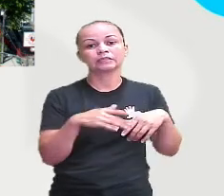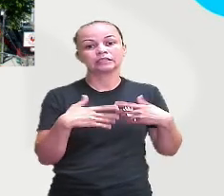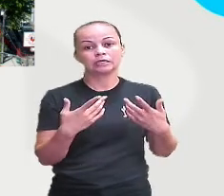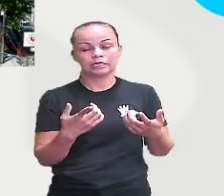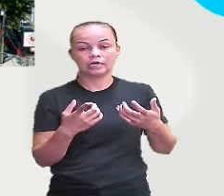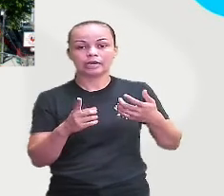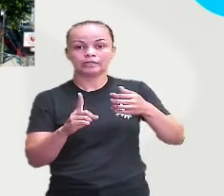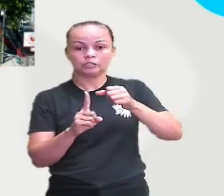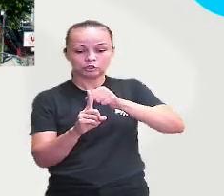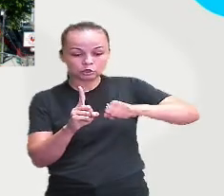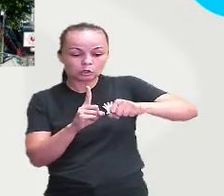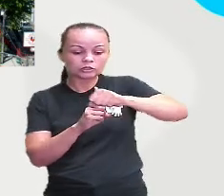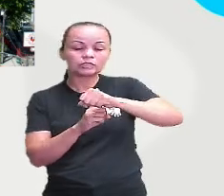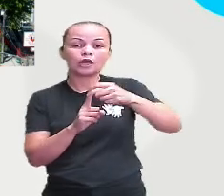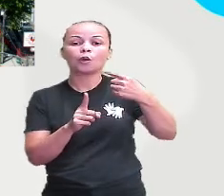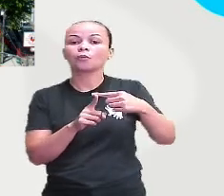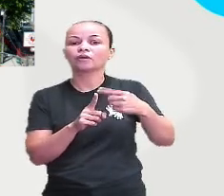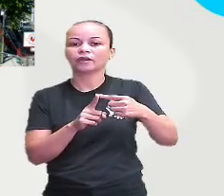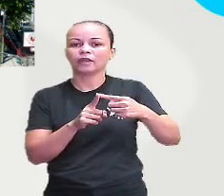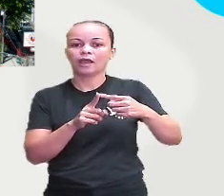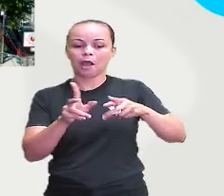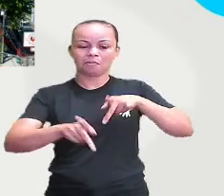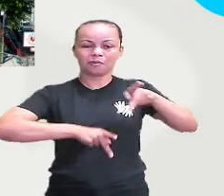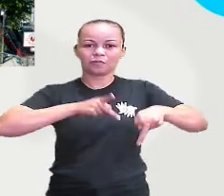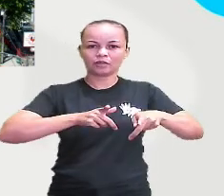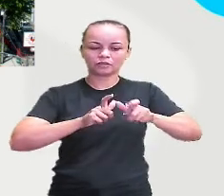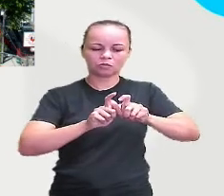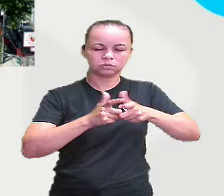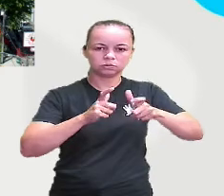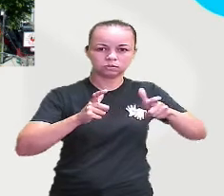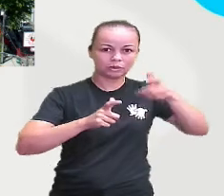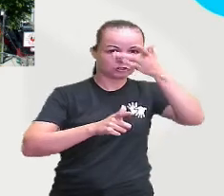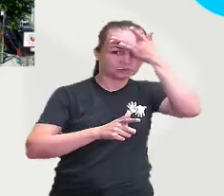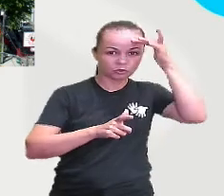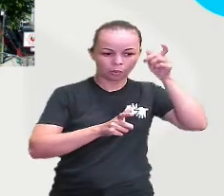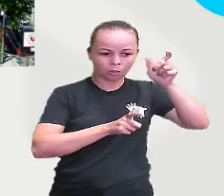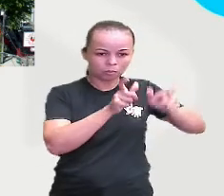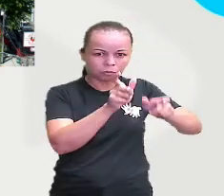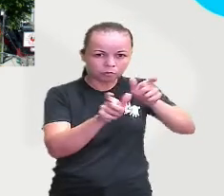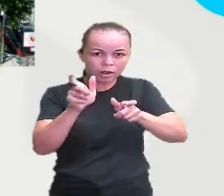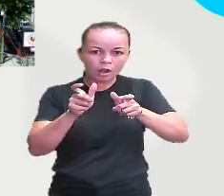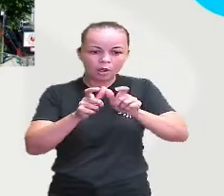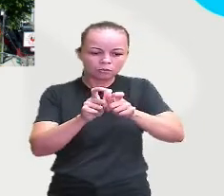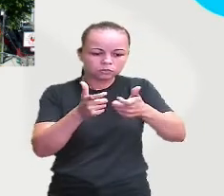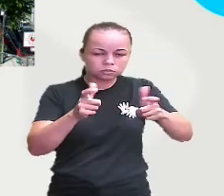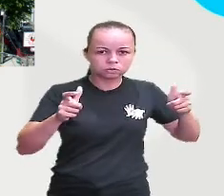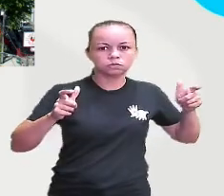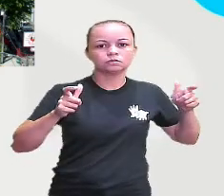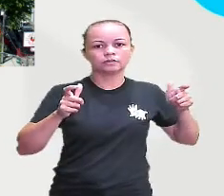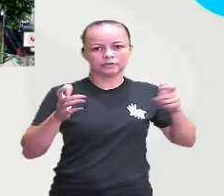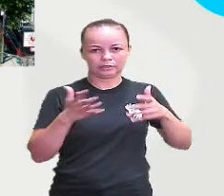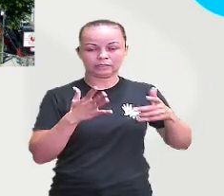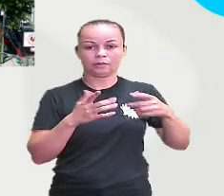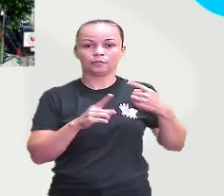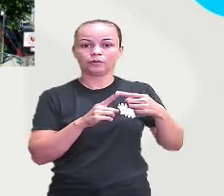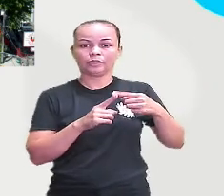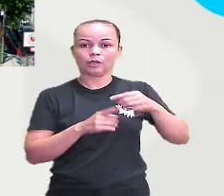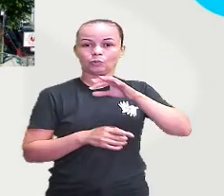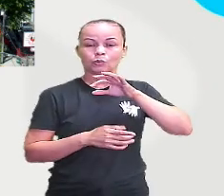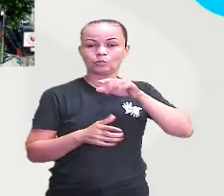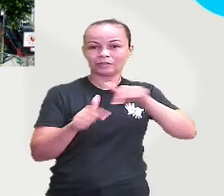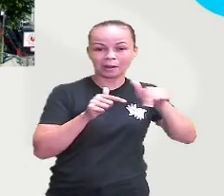se aumenta a população num nível muito grande, a oferta de emprego não vai ser o suficiente para aquela população. E aí